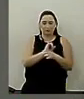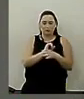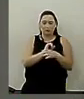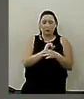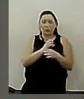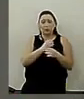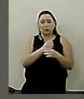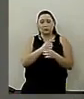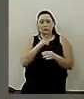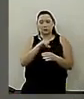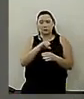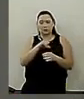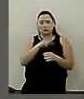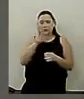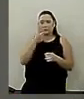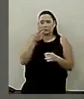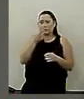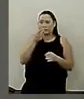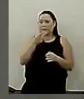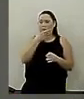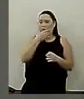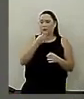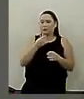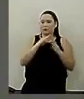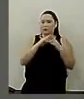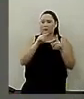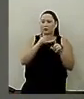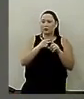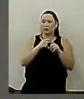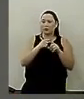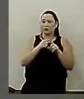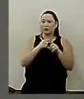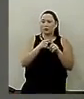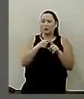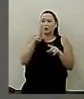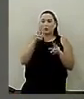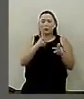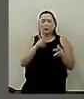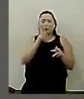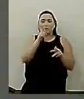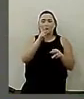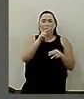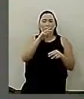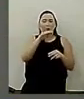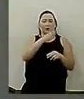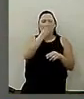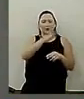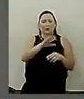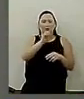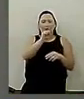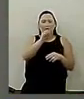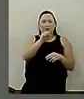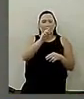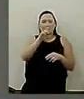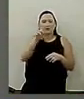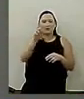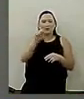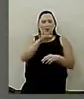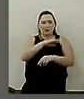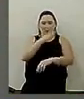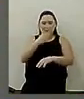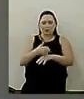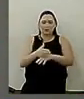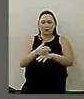Há poucos dias, com alguns homens da igreja lá no lago de Serra da Mesa, nós ficamos pescando até o final da